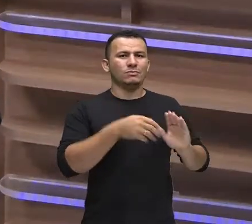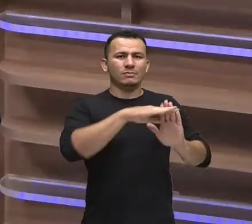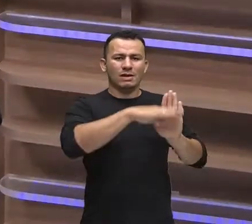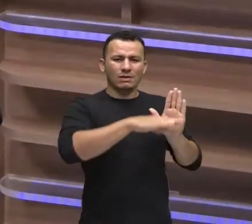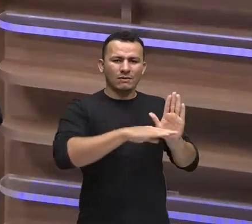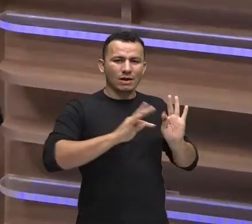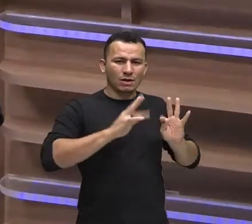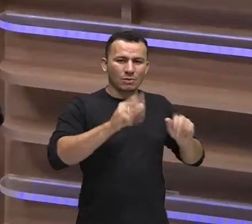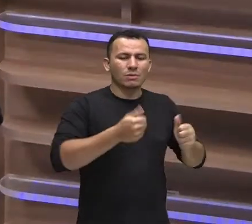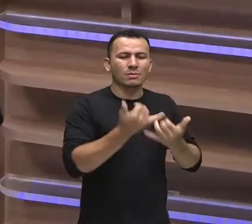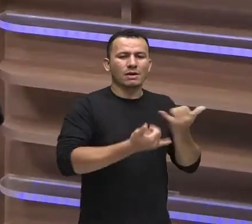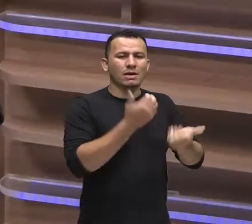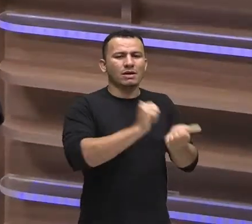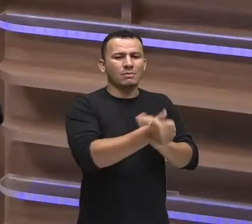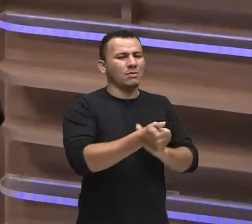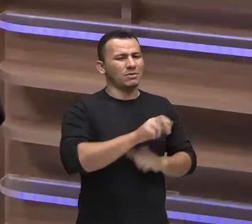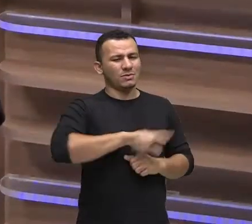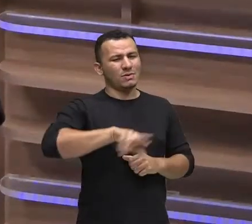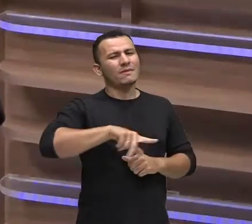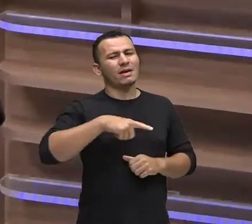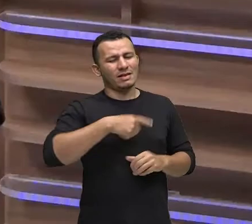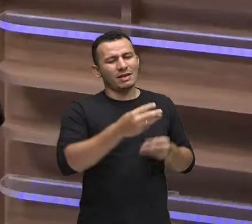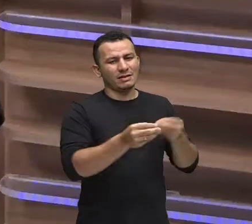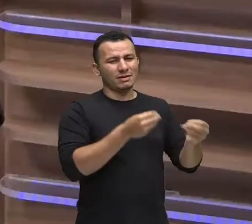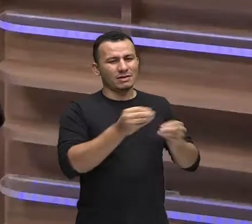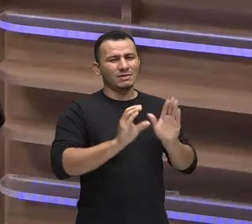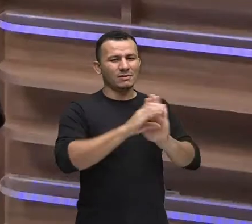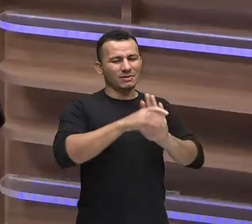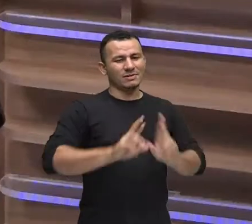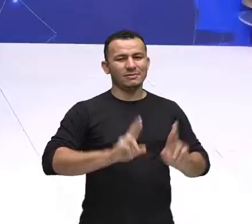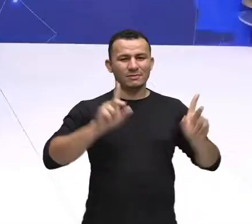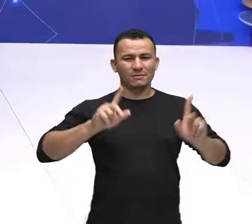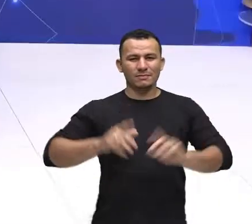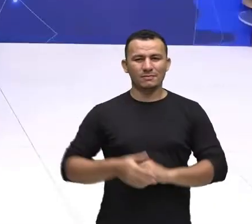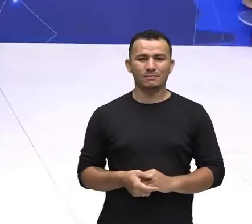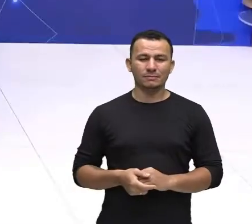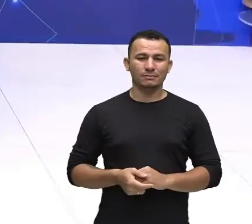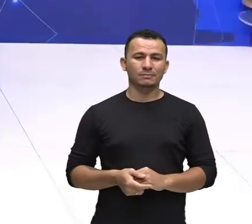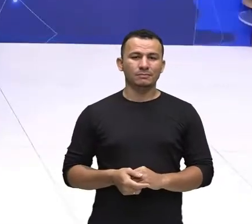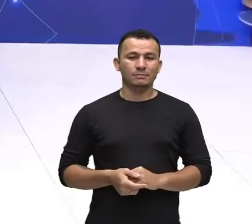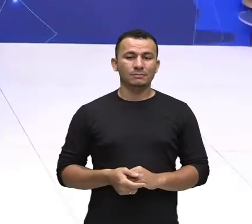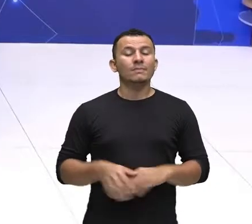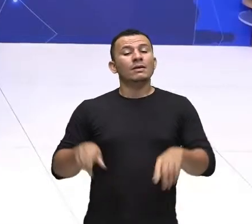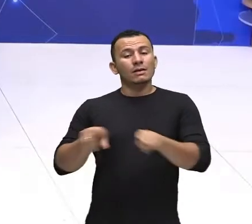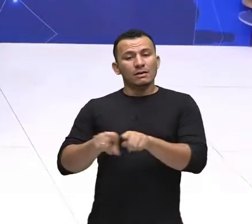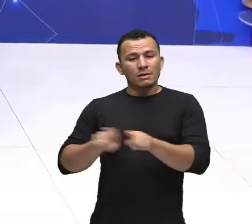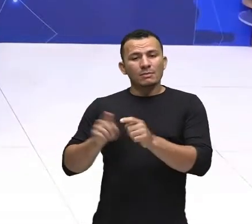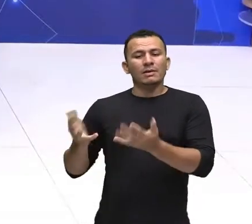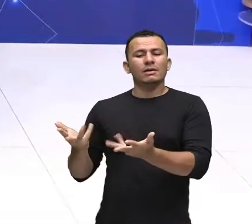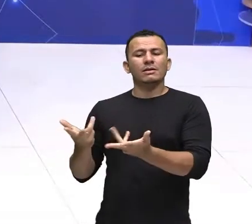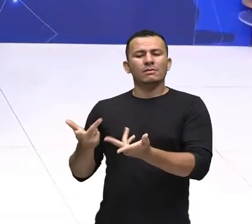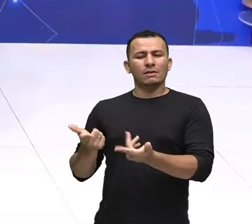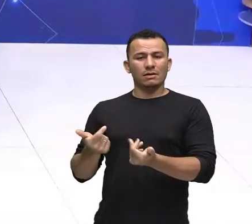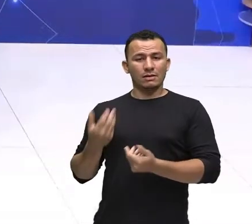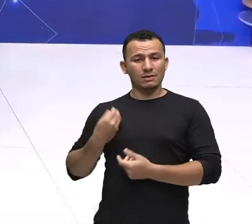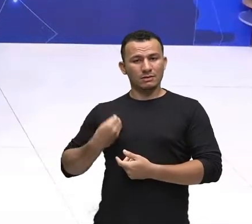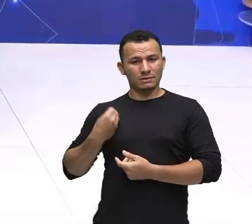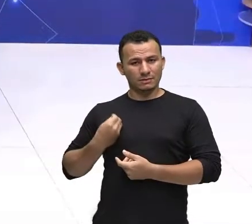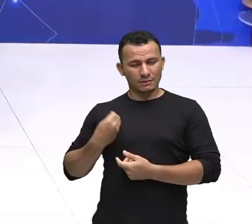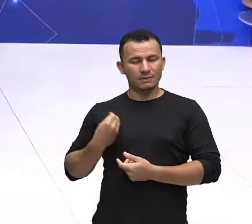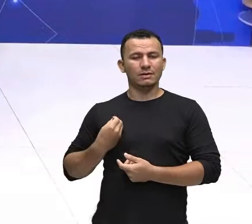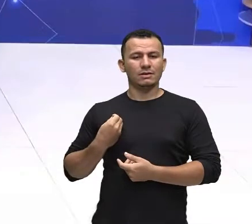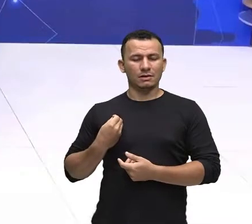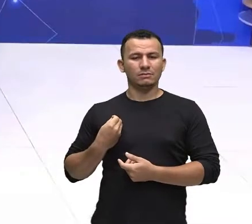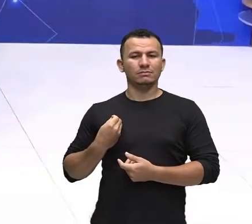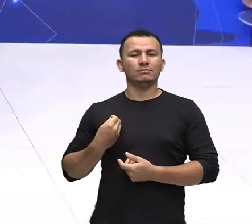brincadeiras ali como esportes. É um conceito diferente. E nesse aspecto da qualidade de vida, nesse